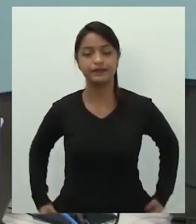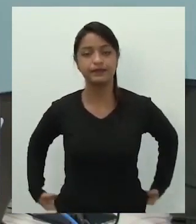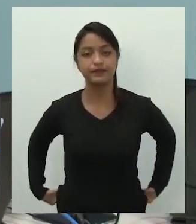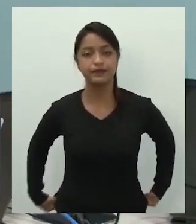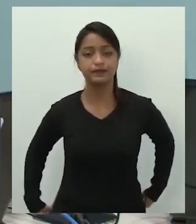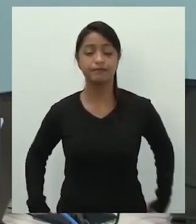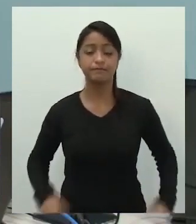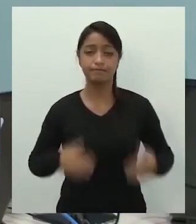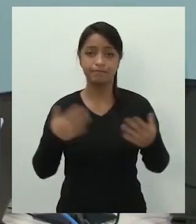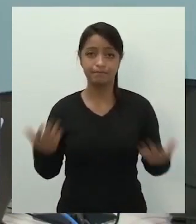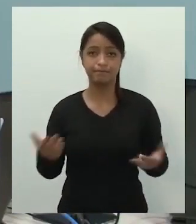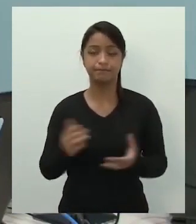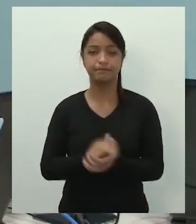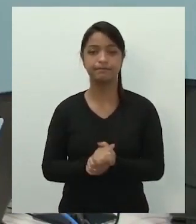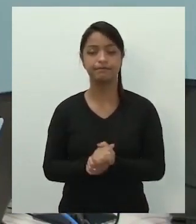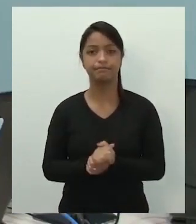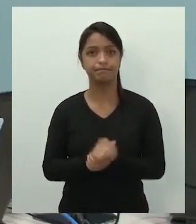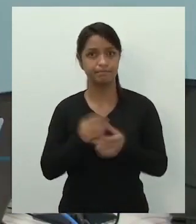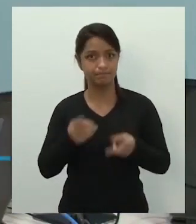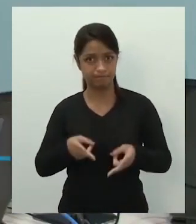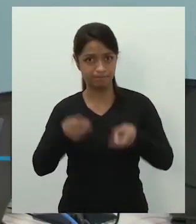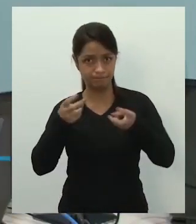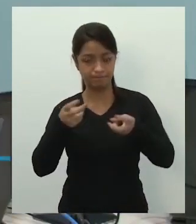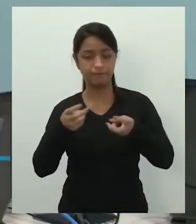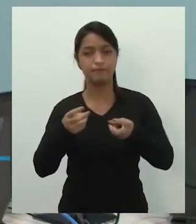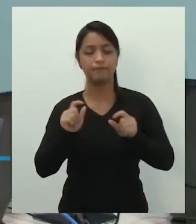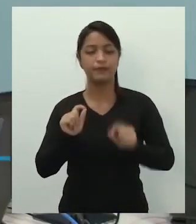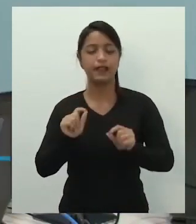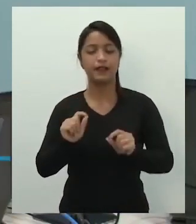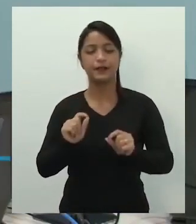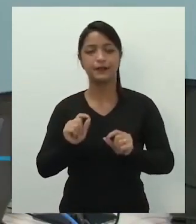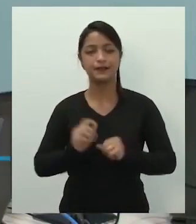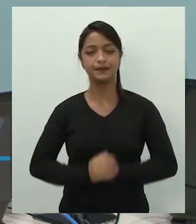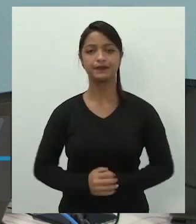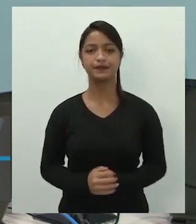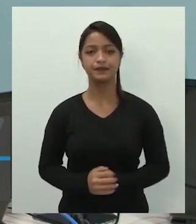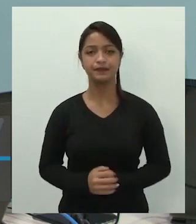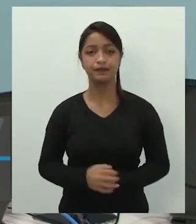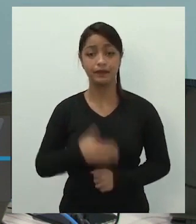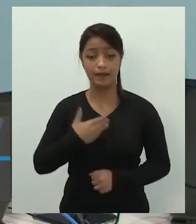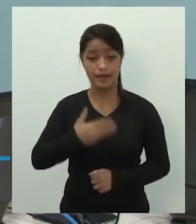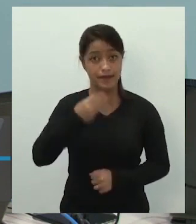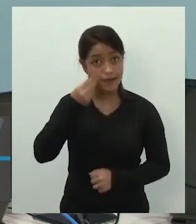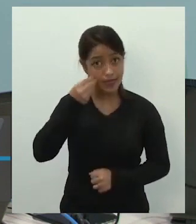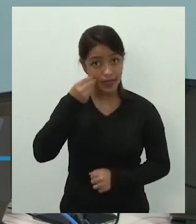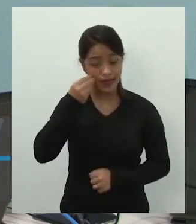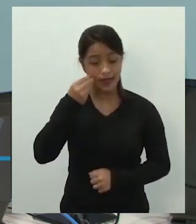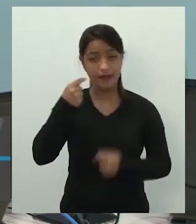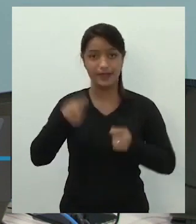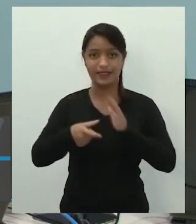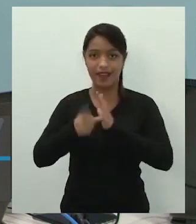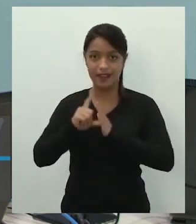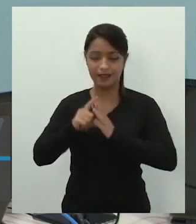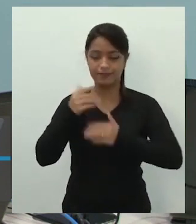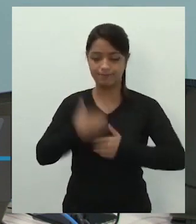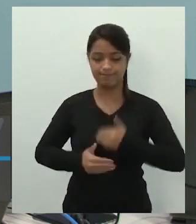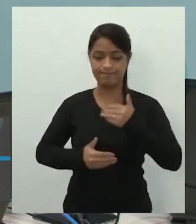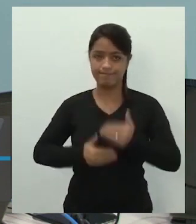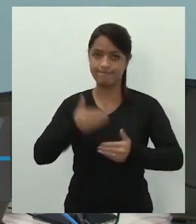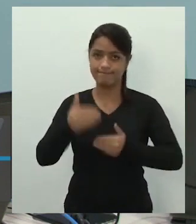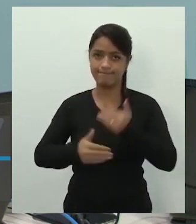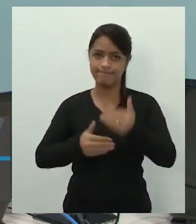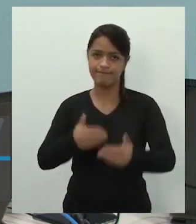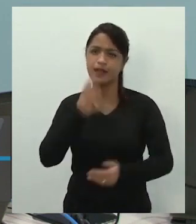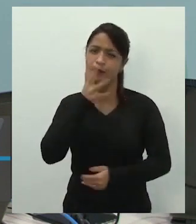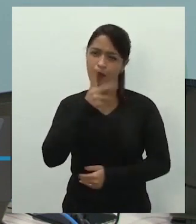Pessoal, como vocês viram, todo experimento, ele leva um certo procedimento, demora um pouquinho. Então, eu vou pedir